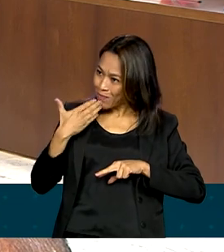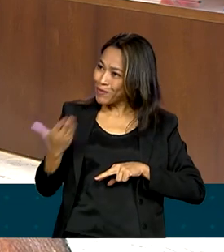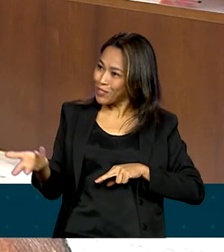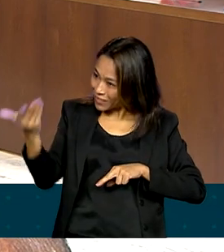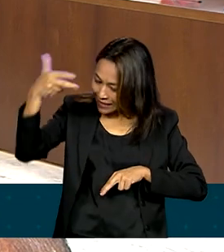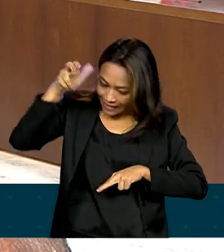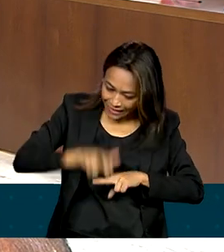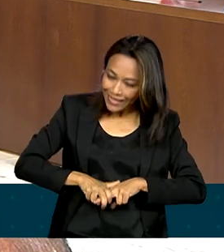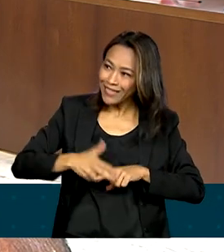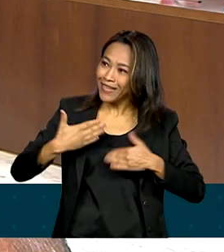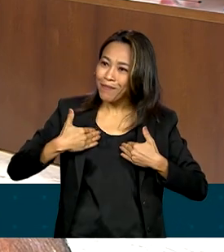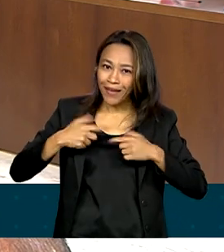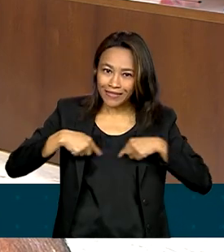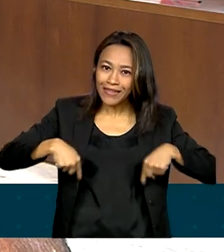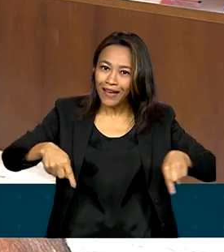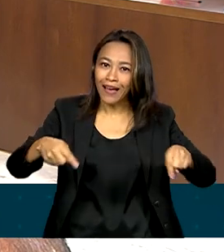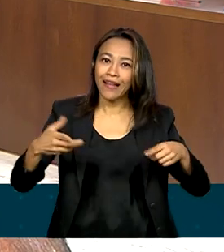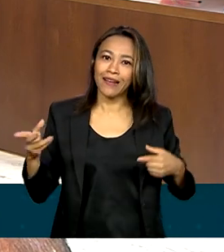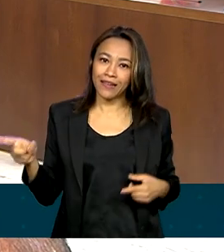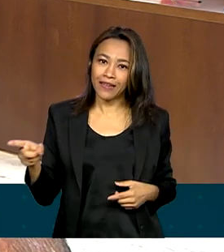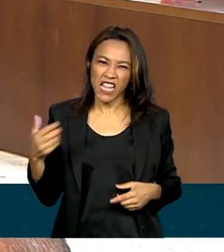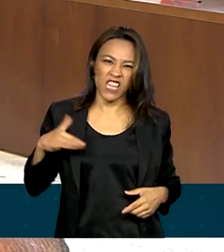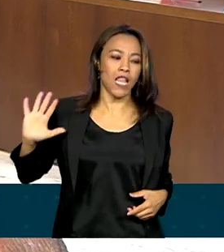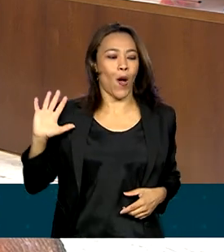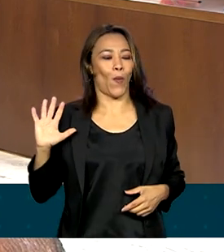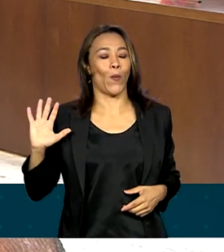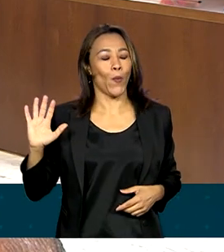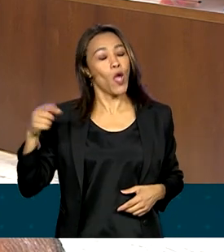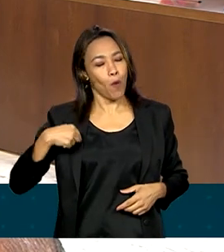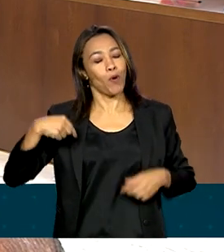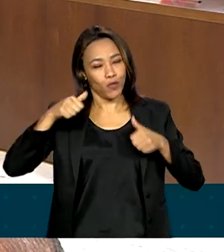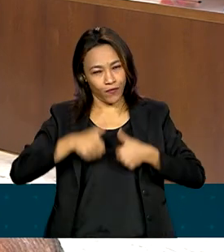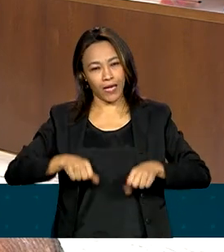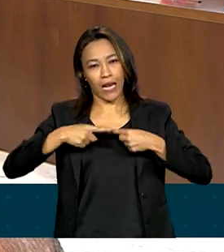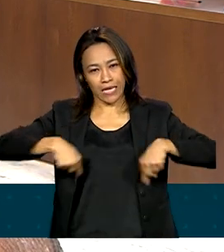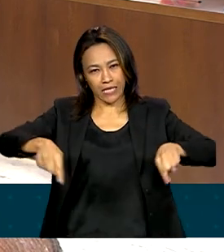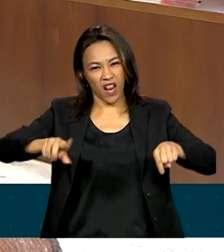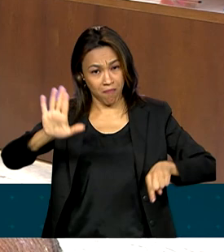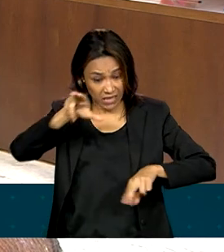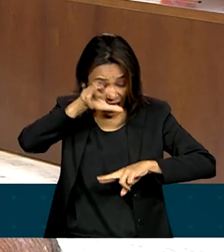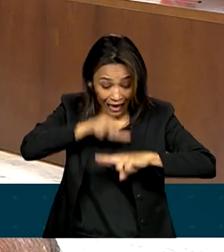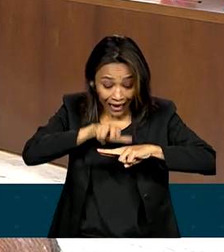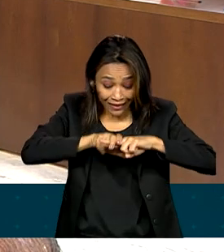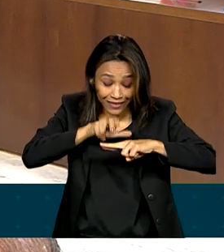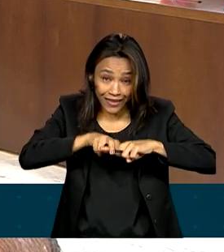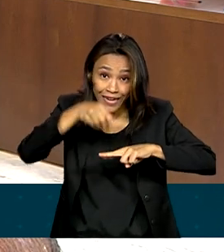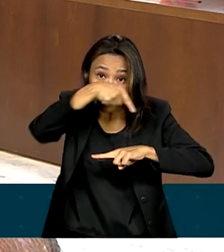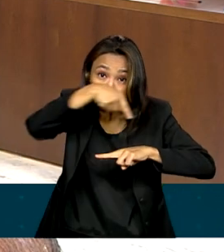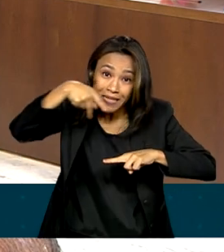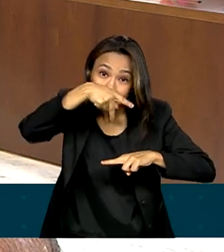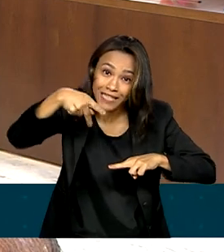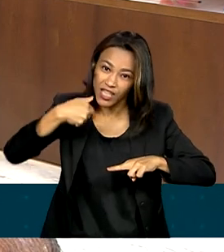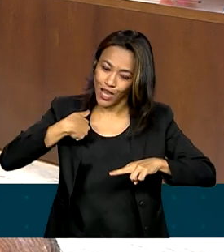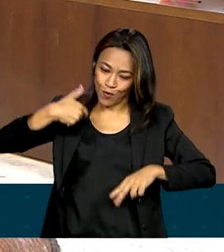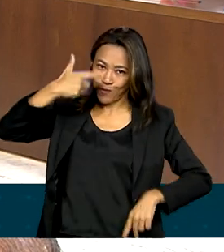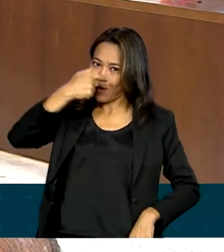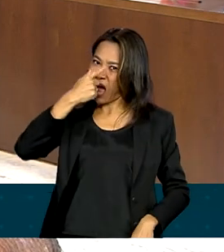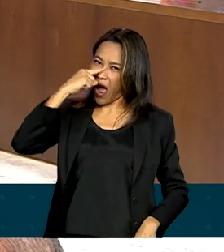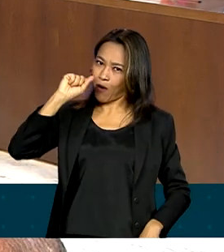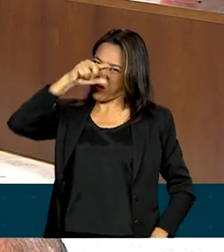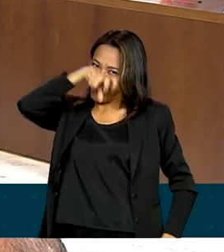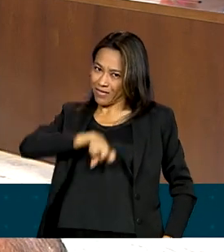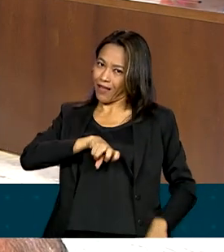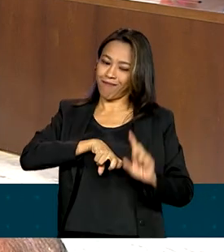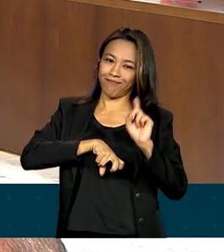ele ficar na minha sala, ele disse, não, a sala eu posso ficar, mas a cadeira é do presidente, nela eu não sento. E ele